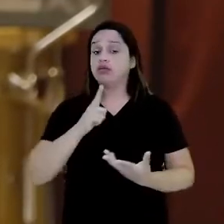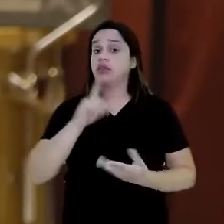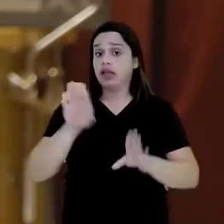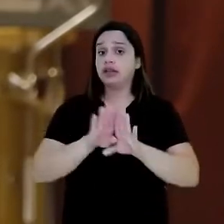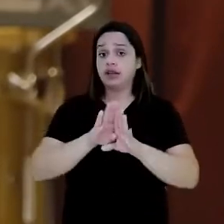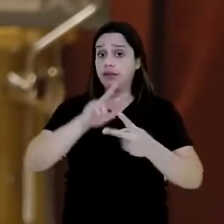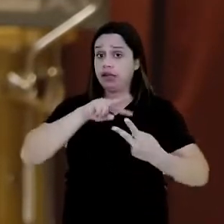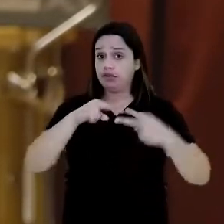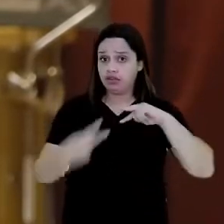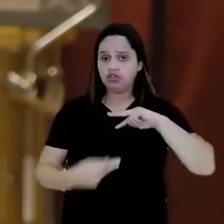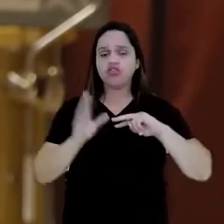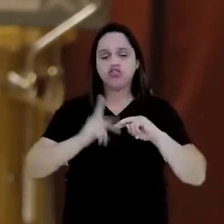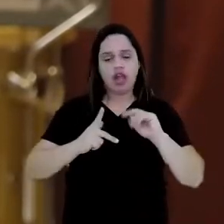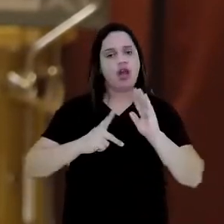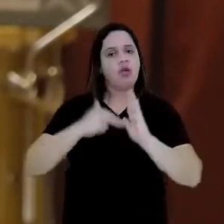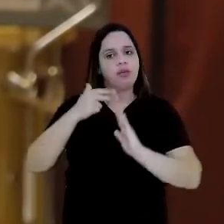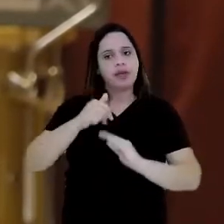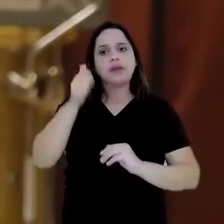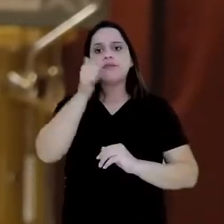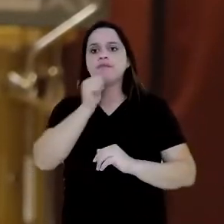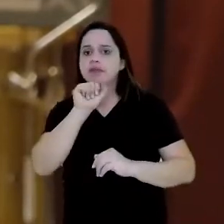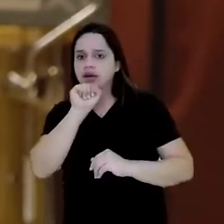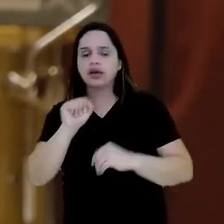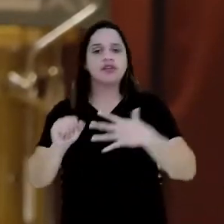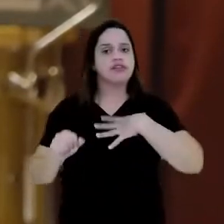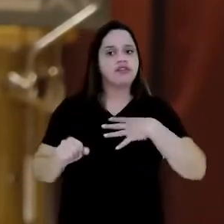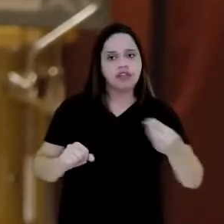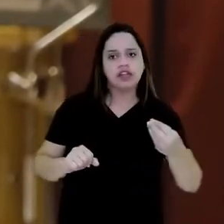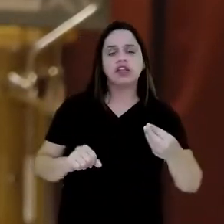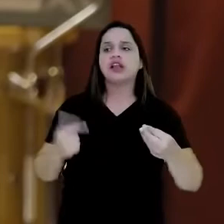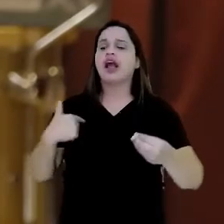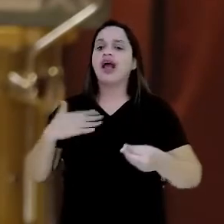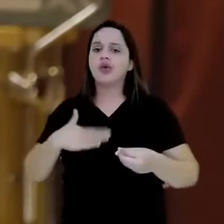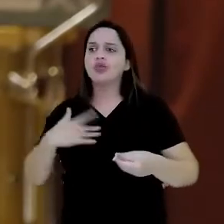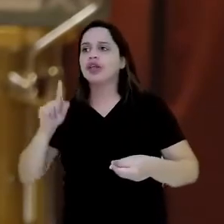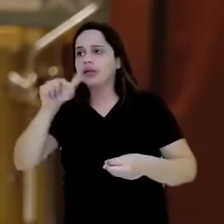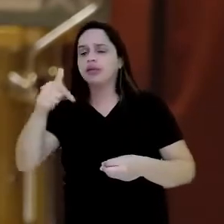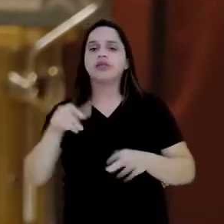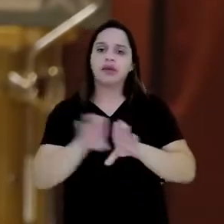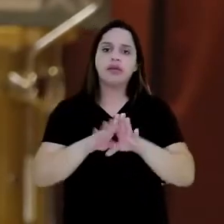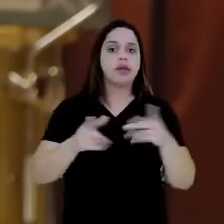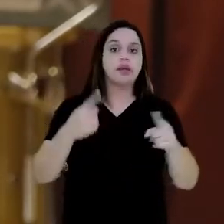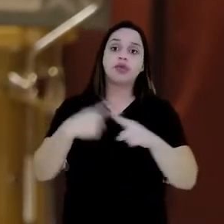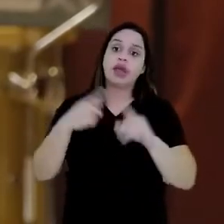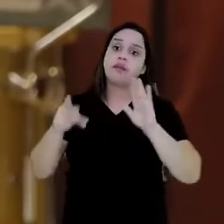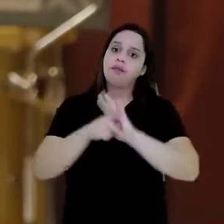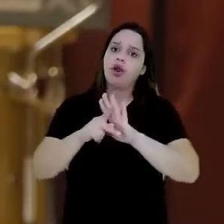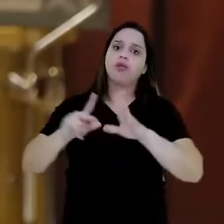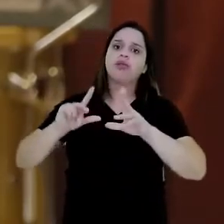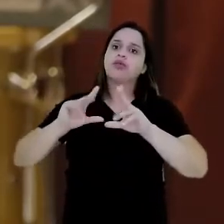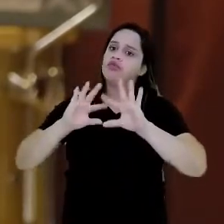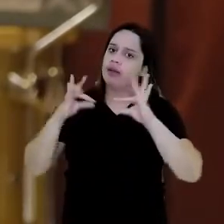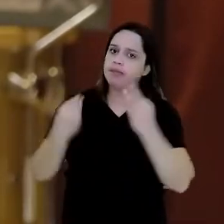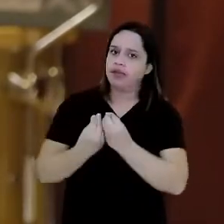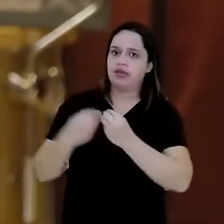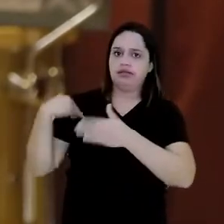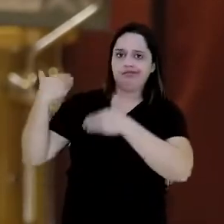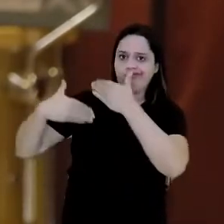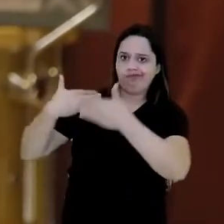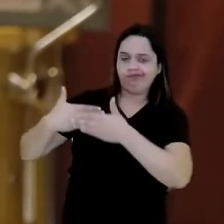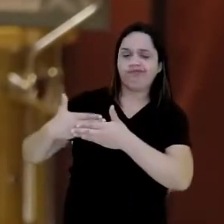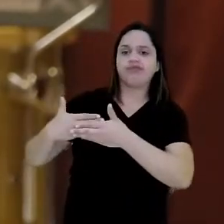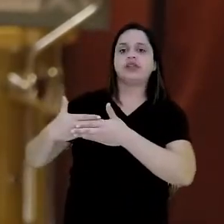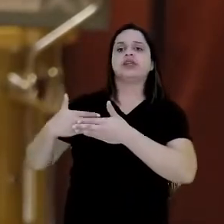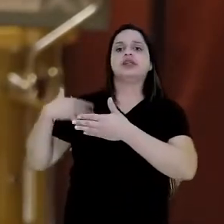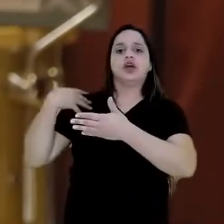tem um componente genético muito importante que eu já parei muita mãe e filha muito irmã que operar gostei Doutor mínima também porque é genético então se a mãe tem a